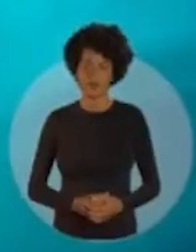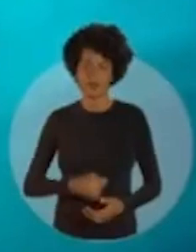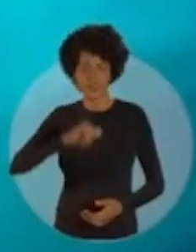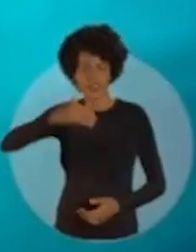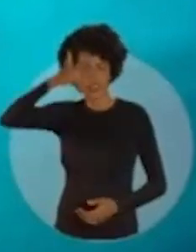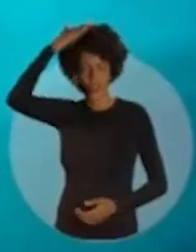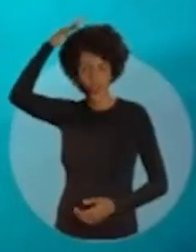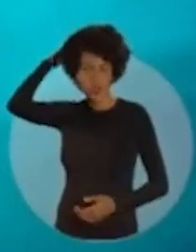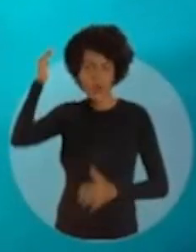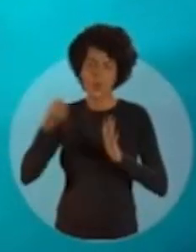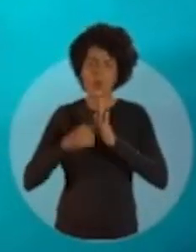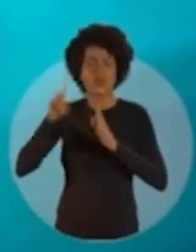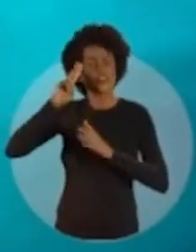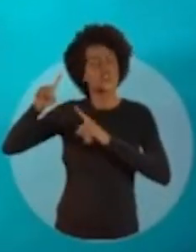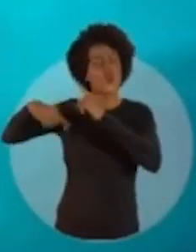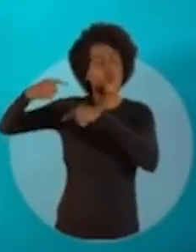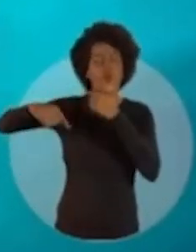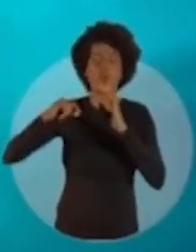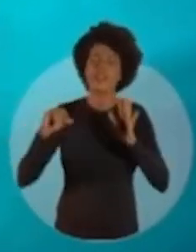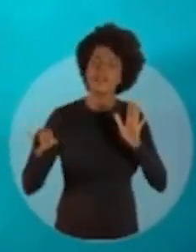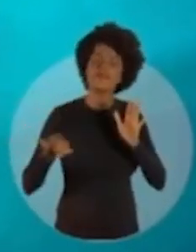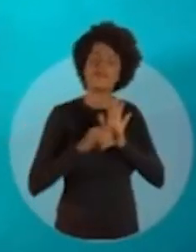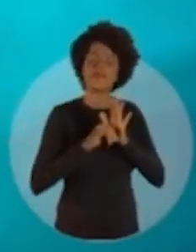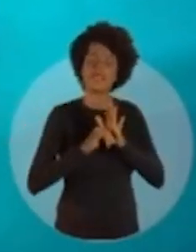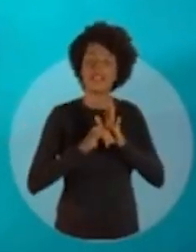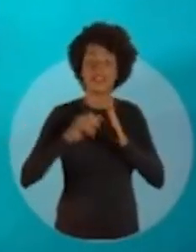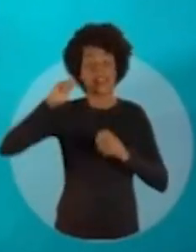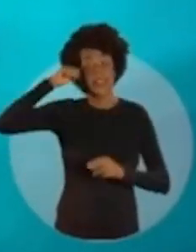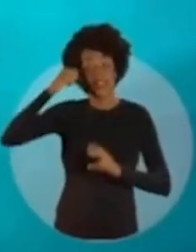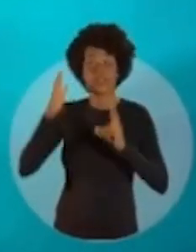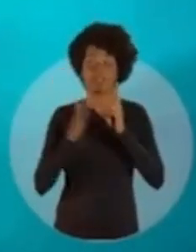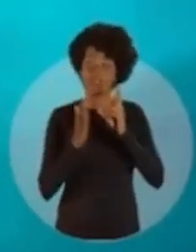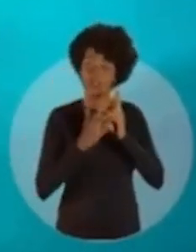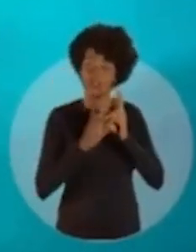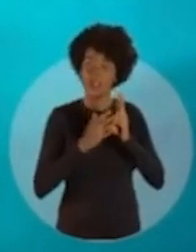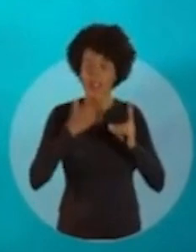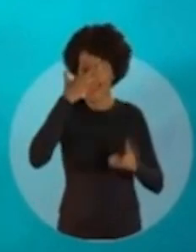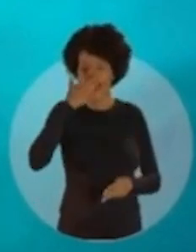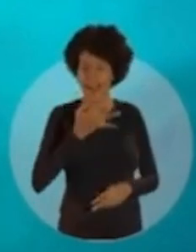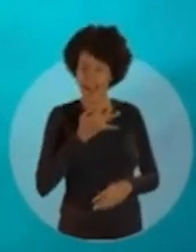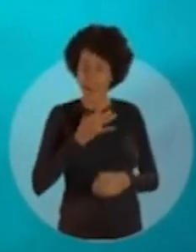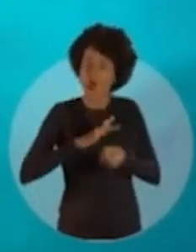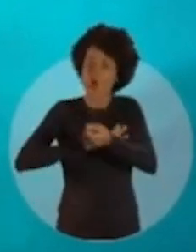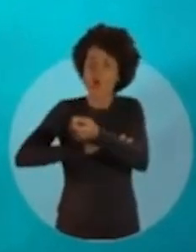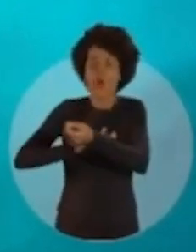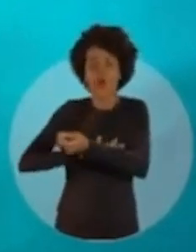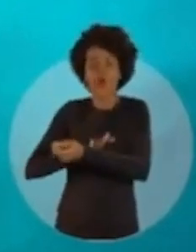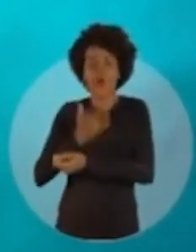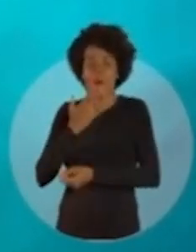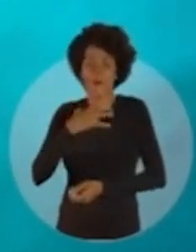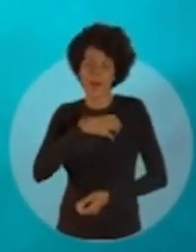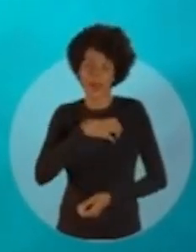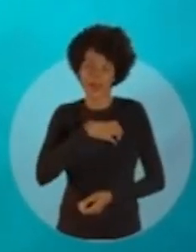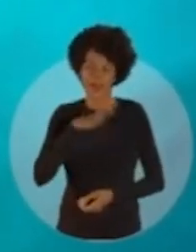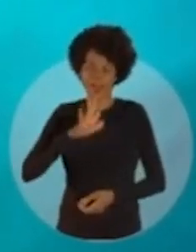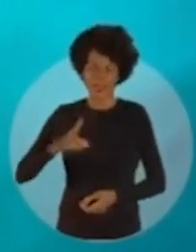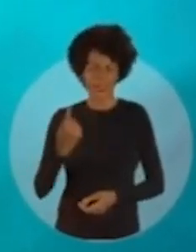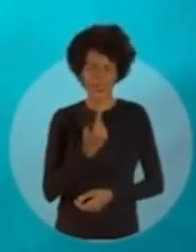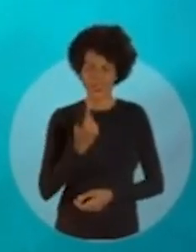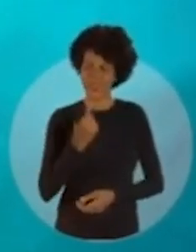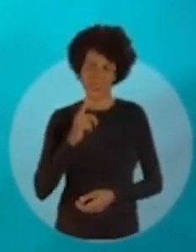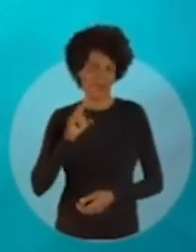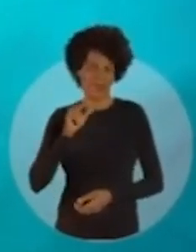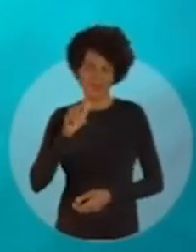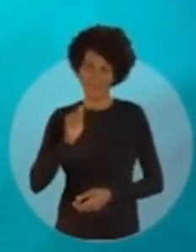Gerônimo traz na sua história a identidade de negros e indígenas a cara e a cor da Bahia ele não anda sozinho